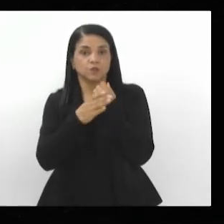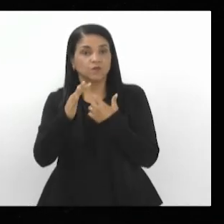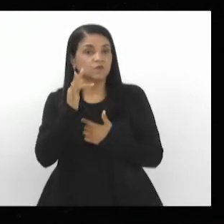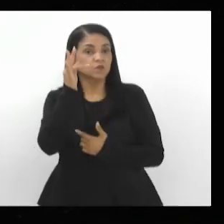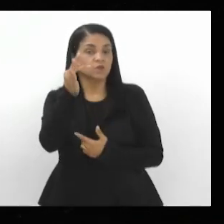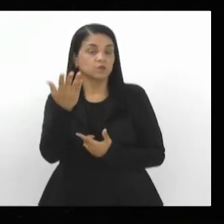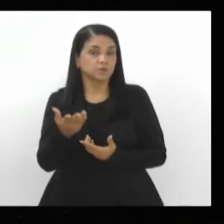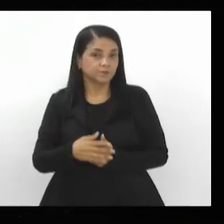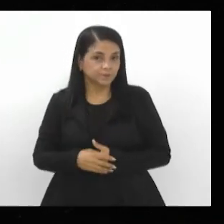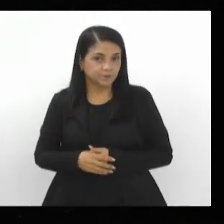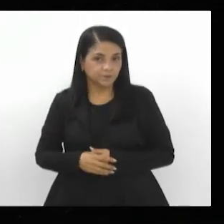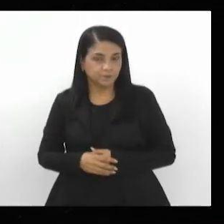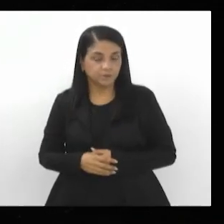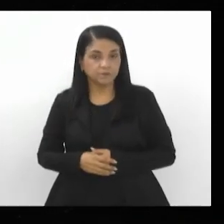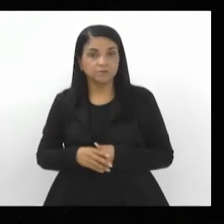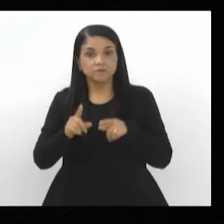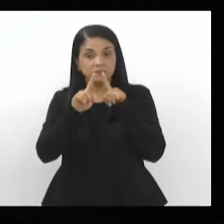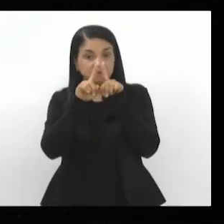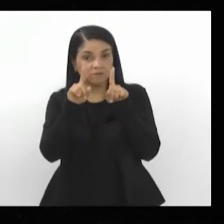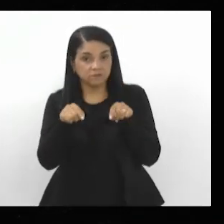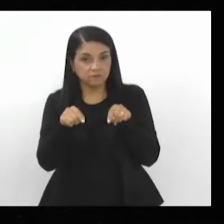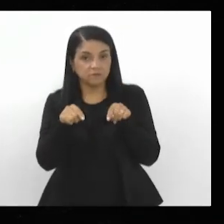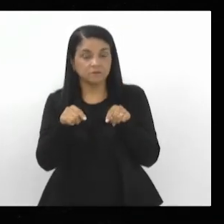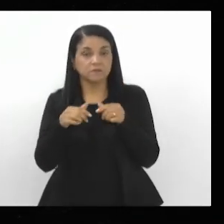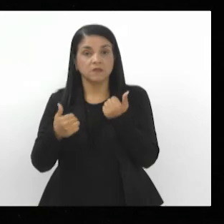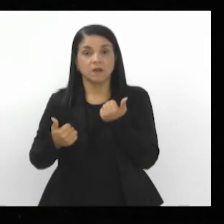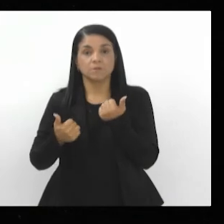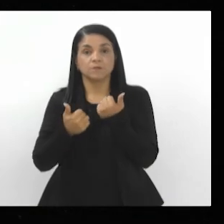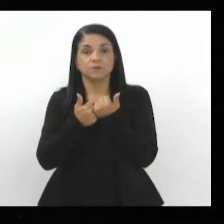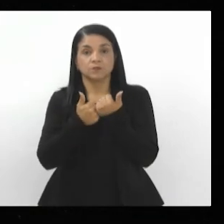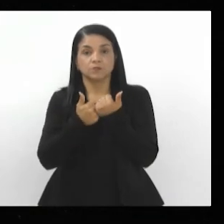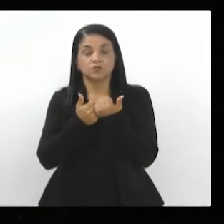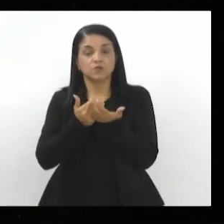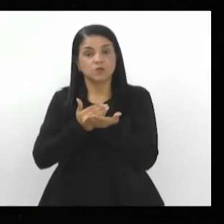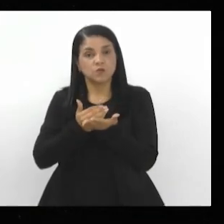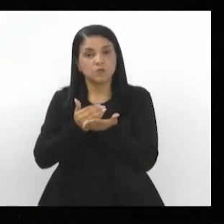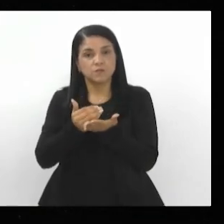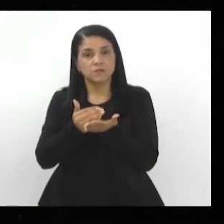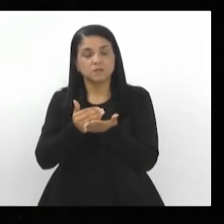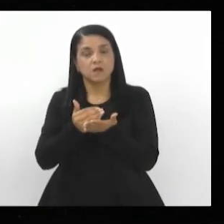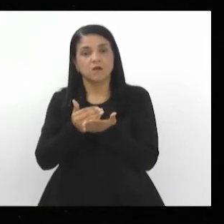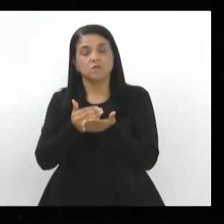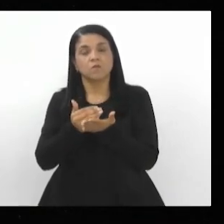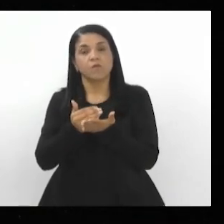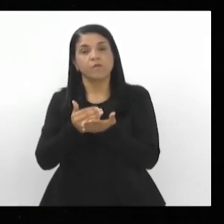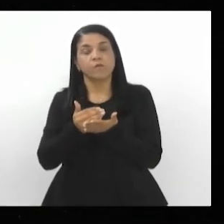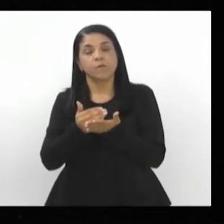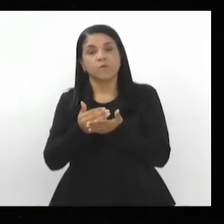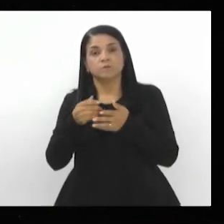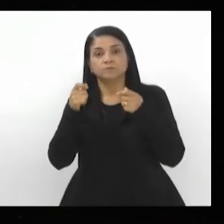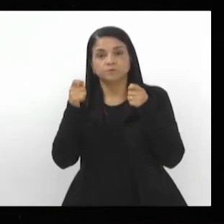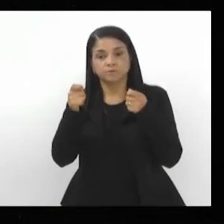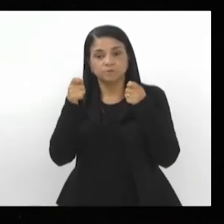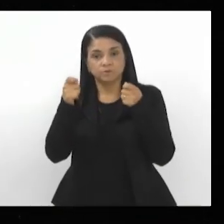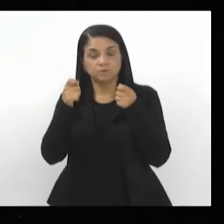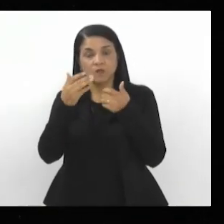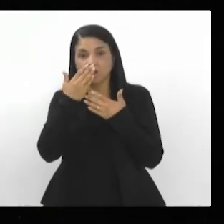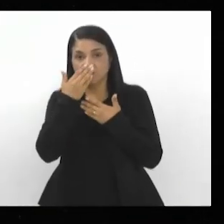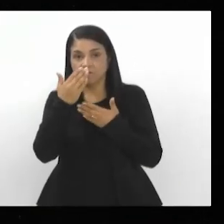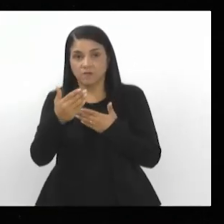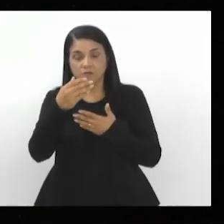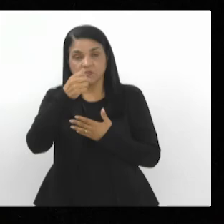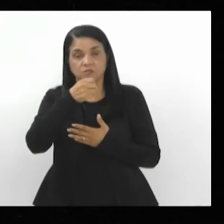futuro? Servidores e apoiadores iniciaram uma vigília em frente à Câmara Municipal de